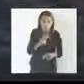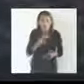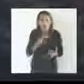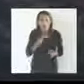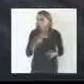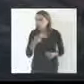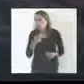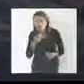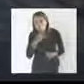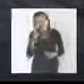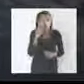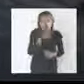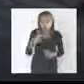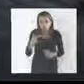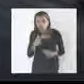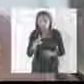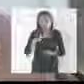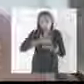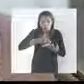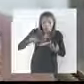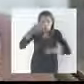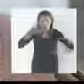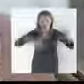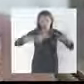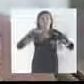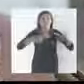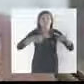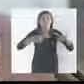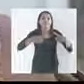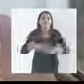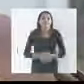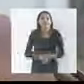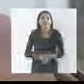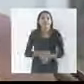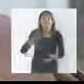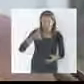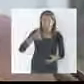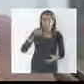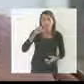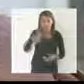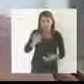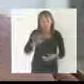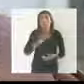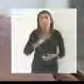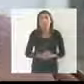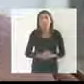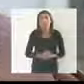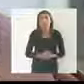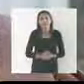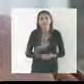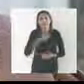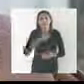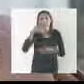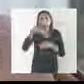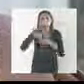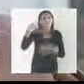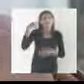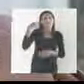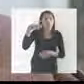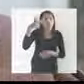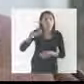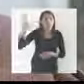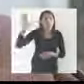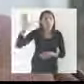de fato, a minha caminhada na vida pública. Quando ele completou 18 anos, aí era uma campanha de vereador e ele queria, porque